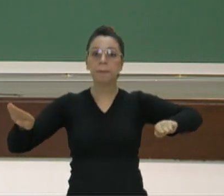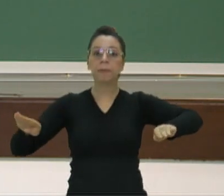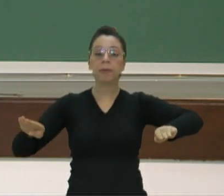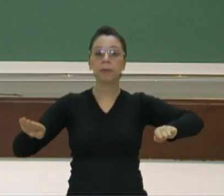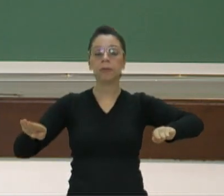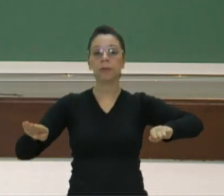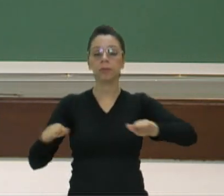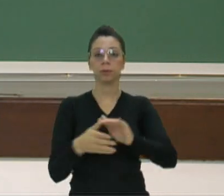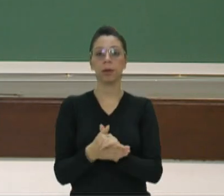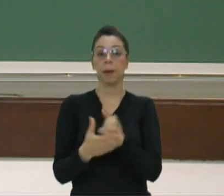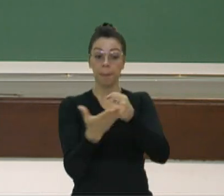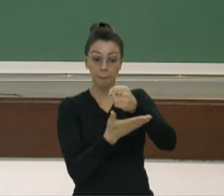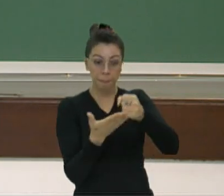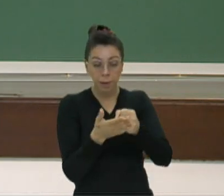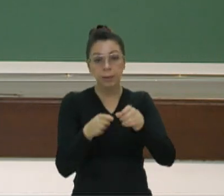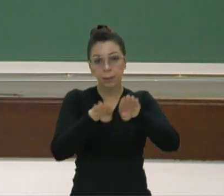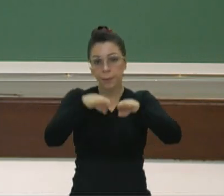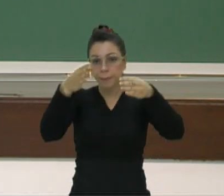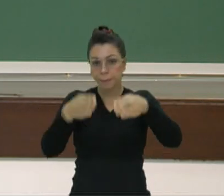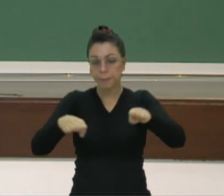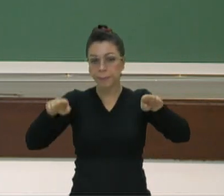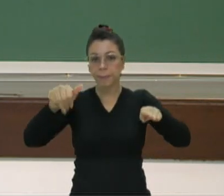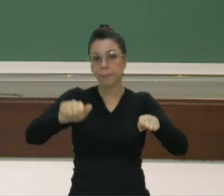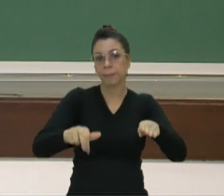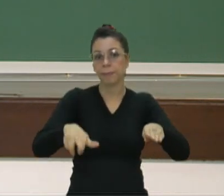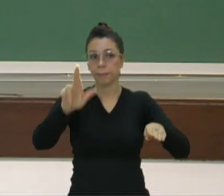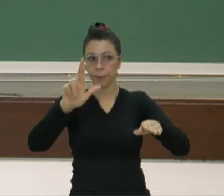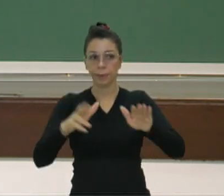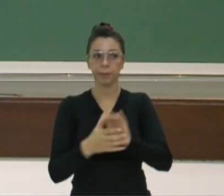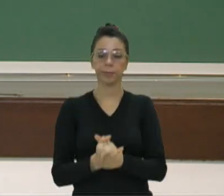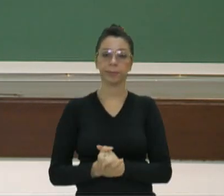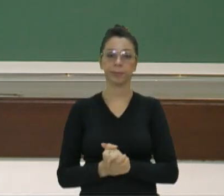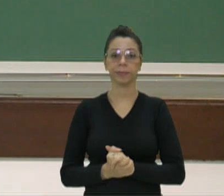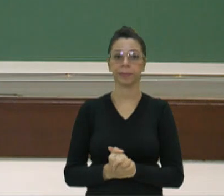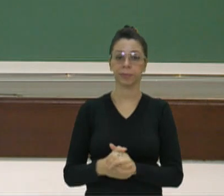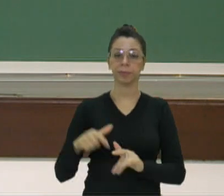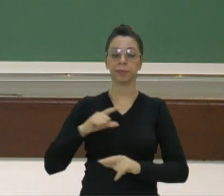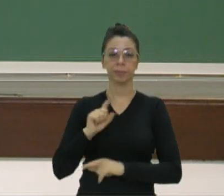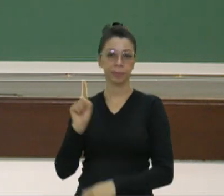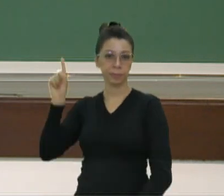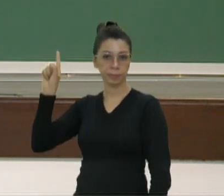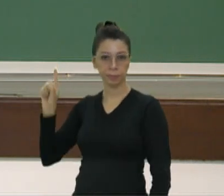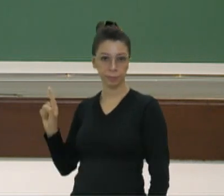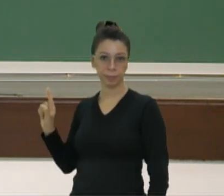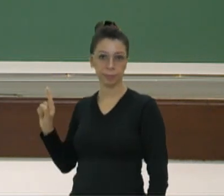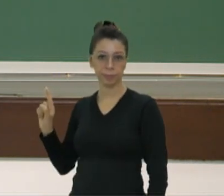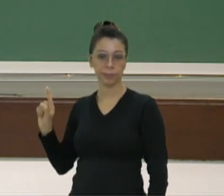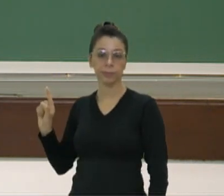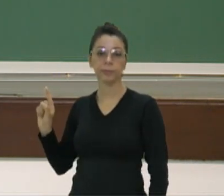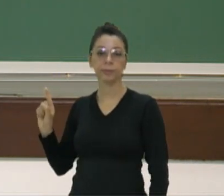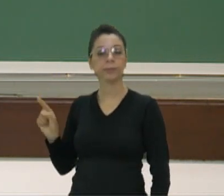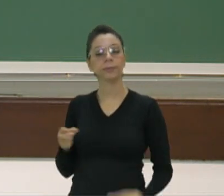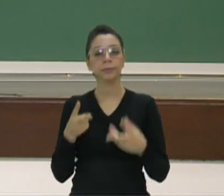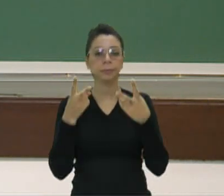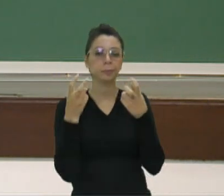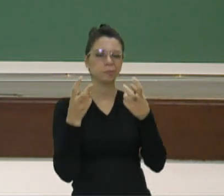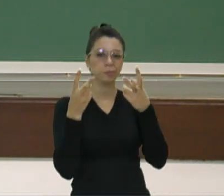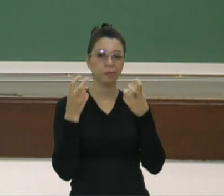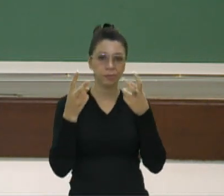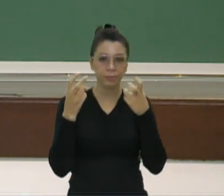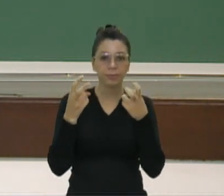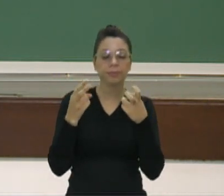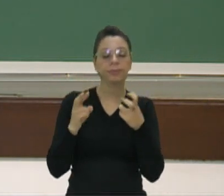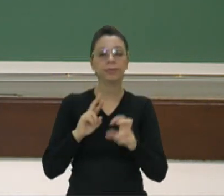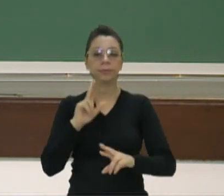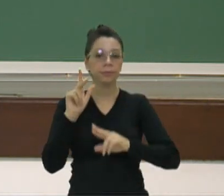é uma altura especial. Aqui nós temos as altitudes, aqui é interessante no mapa de relevo observarmos as